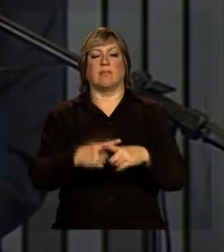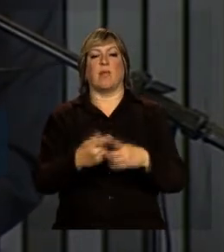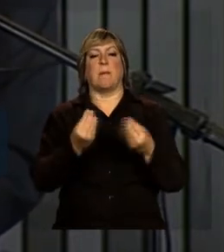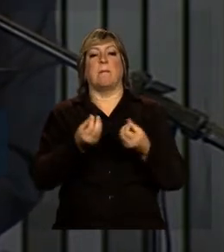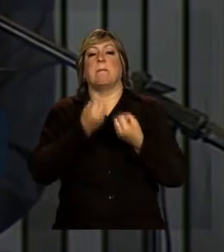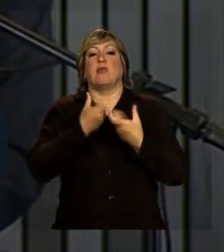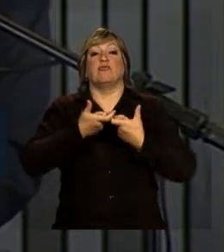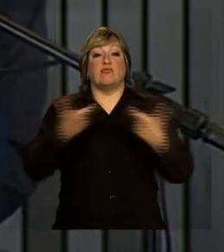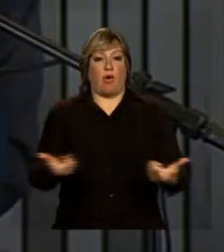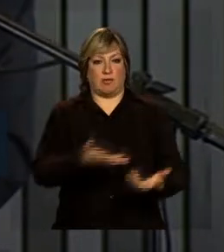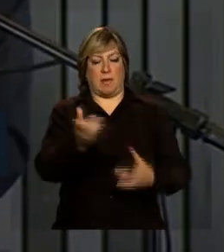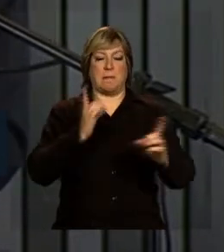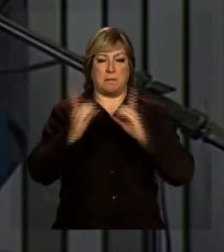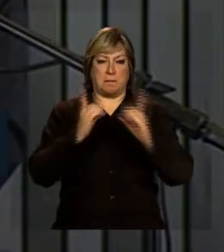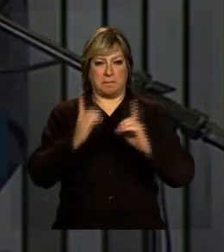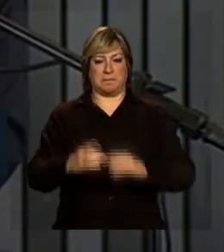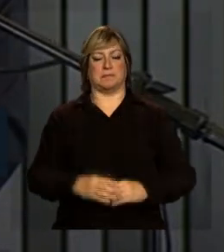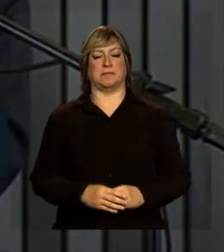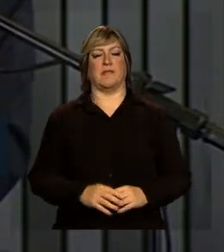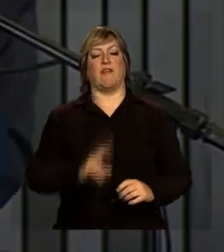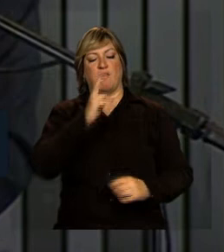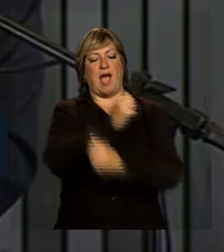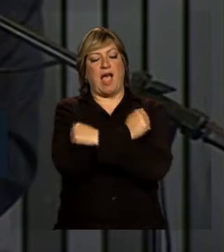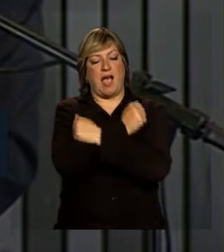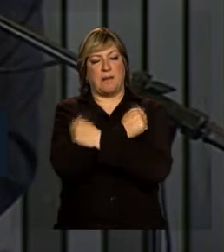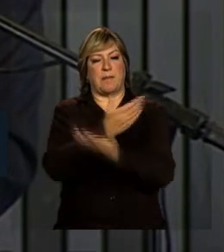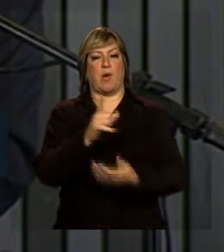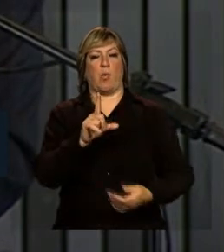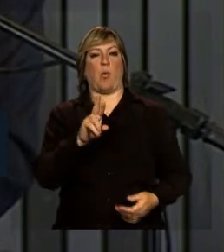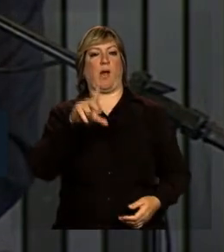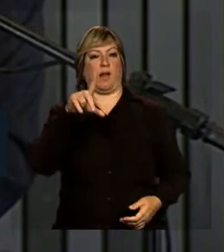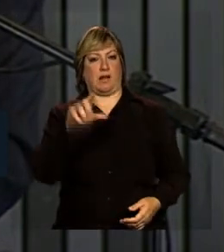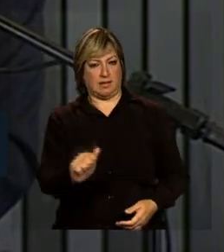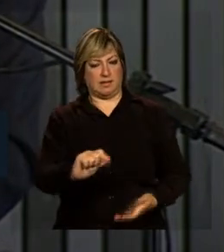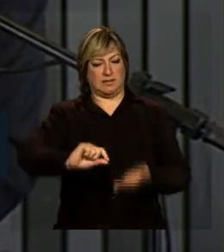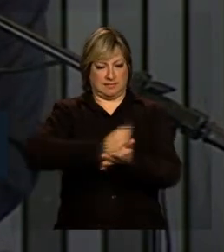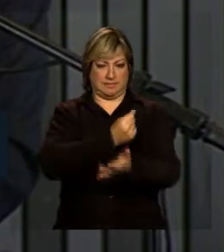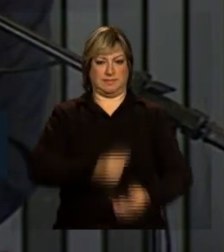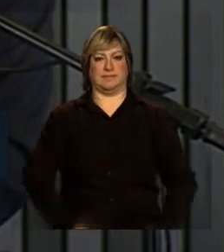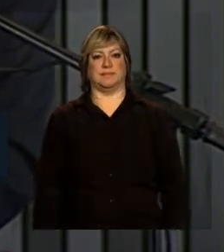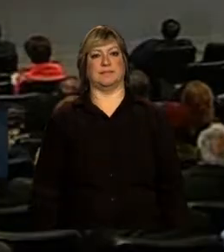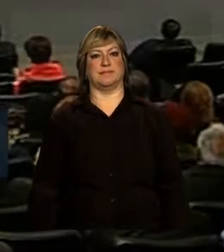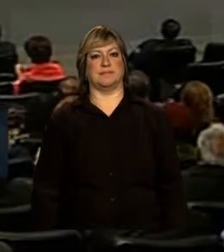muito sucesso nos debates. Um forte abraço, Luiz Inácio Lula da